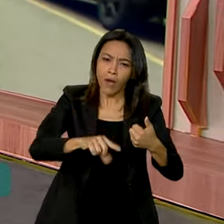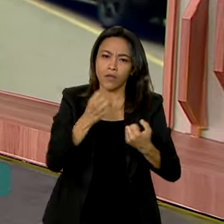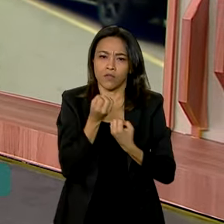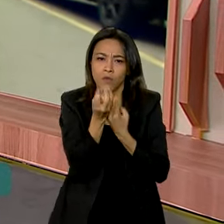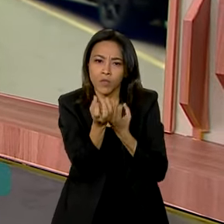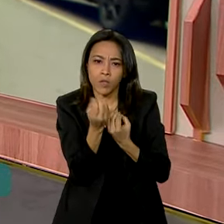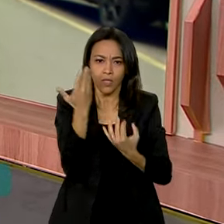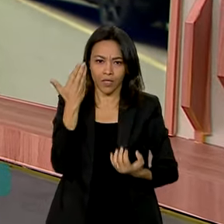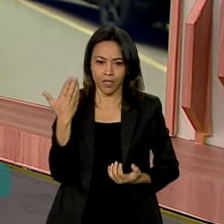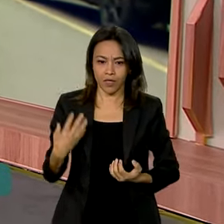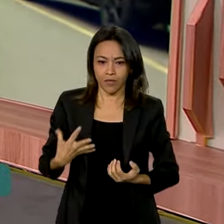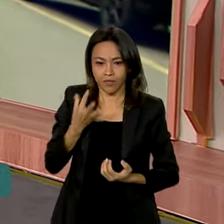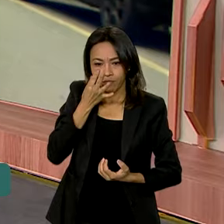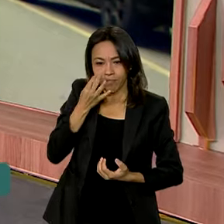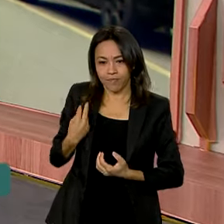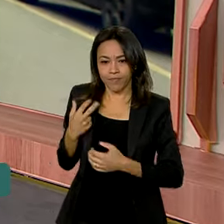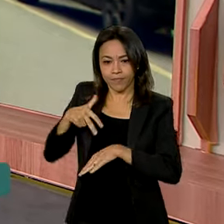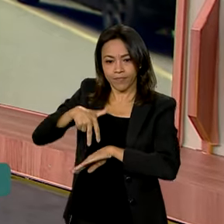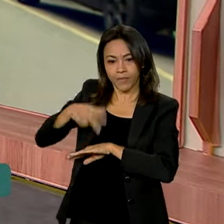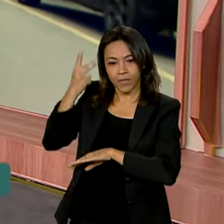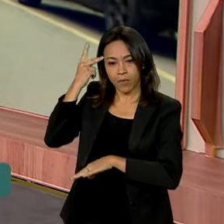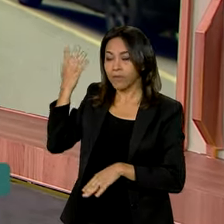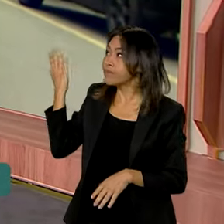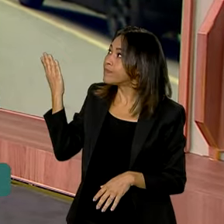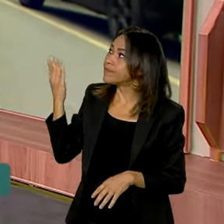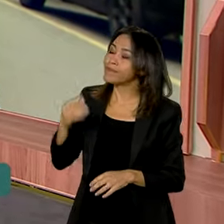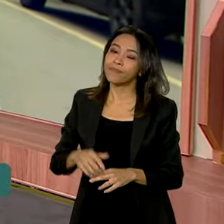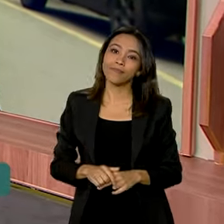da capital paulista. Bom dia, Dimas.